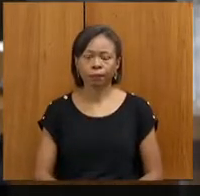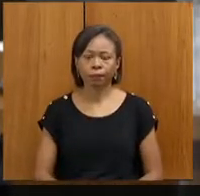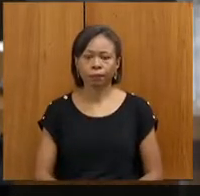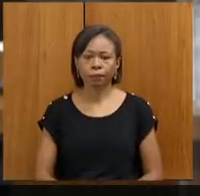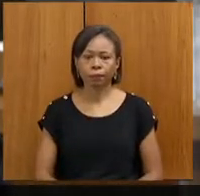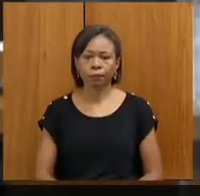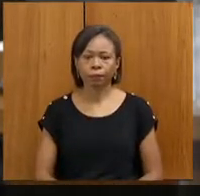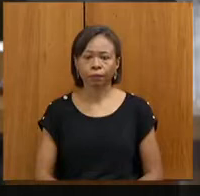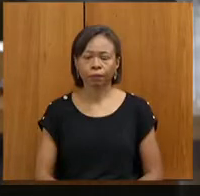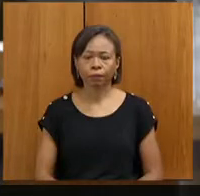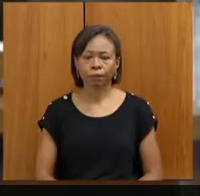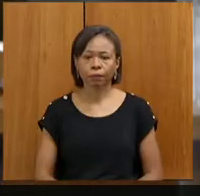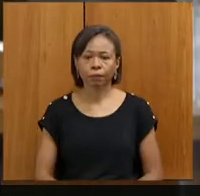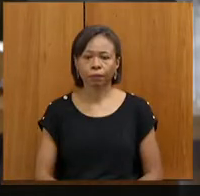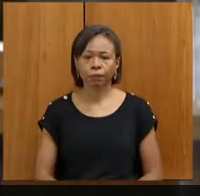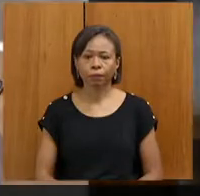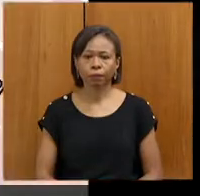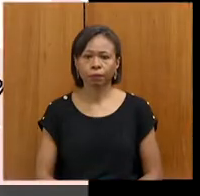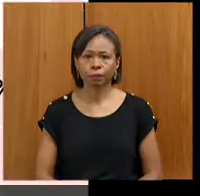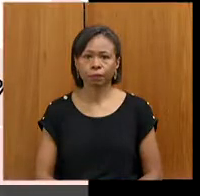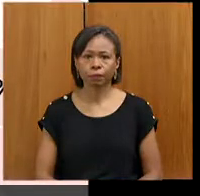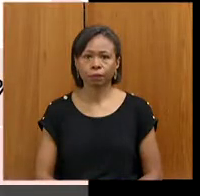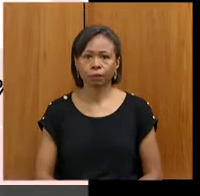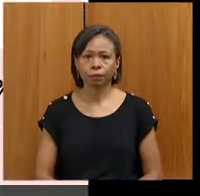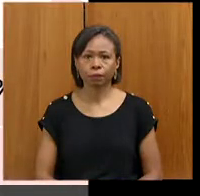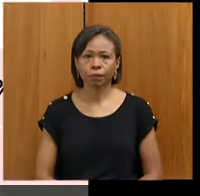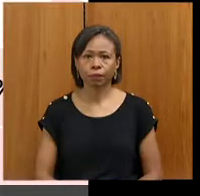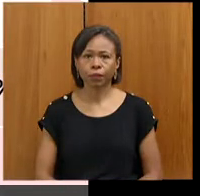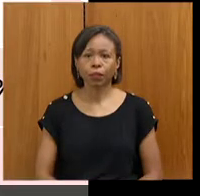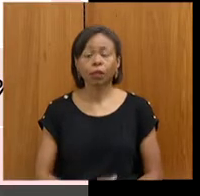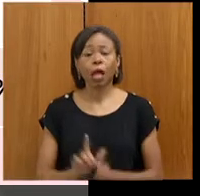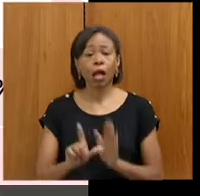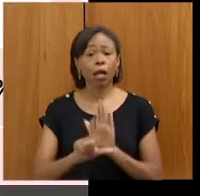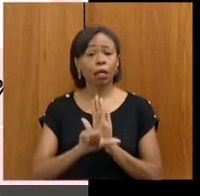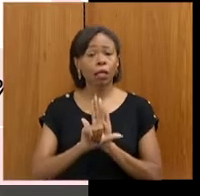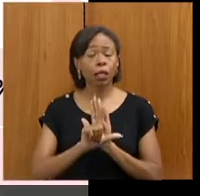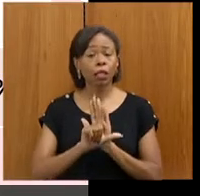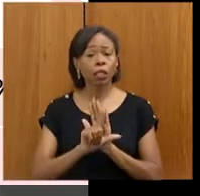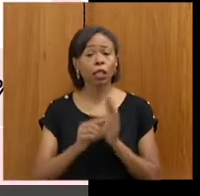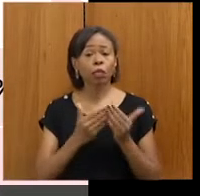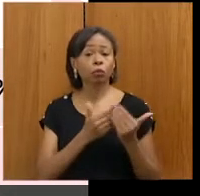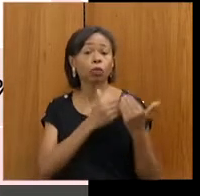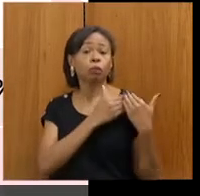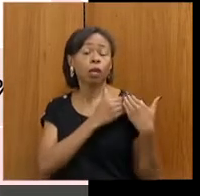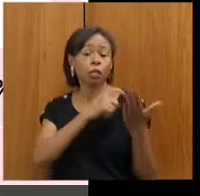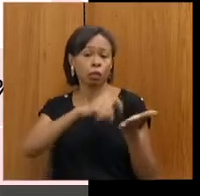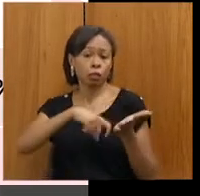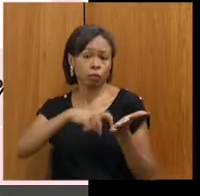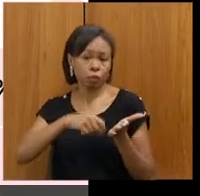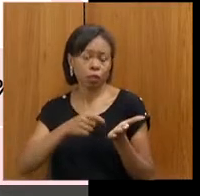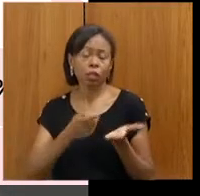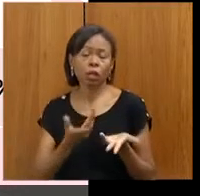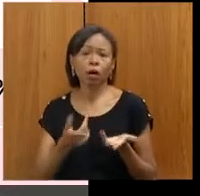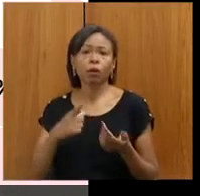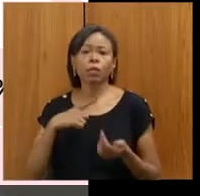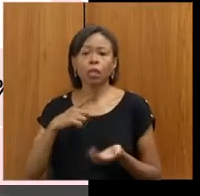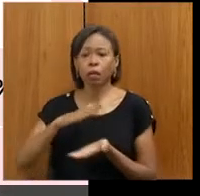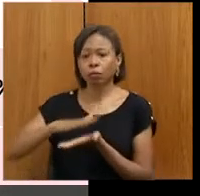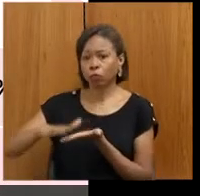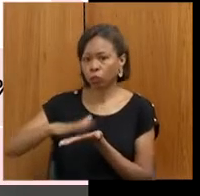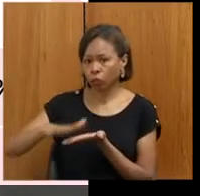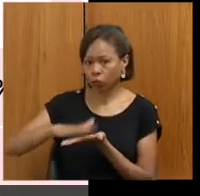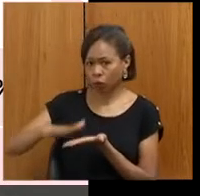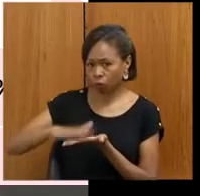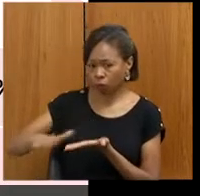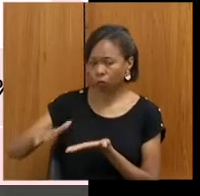e com relação a índices da lei de responsabilidade fiscal né E a gente tem os indicadores fiscais a despesa de pessoal ver essa